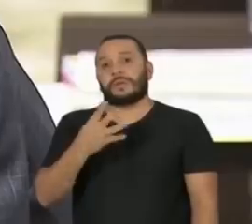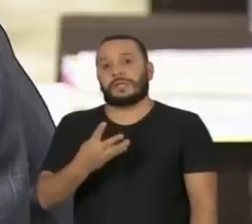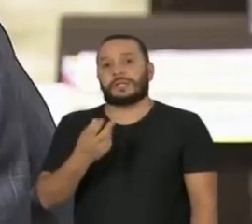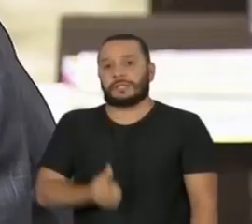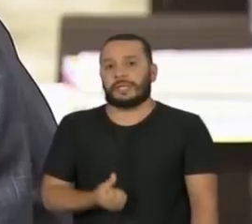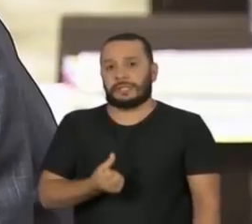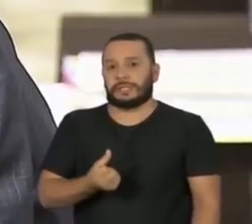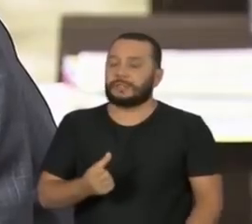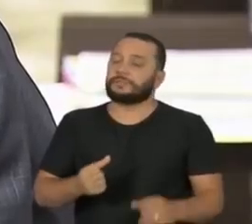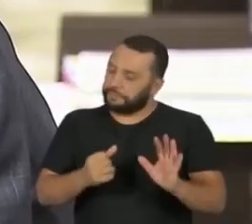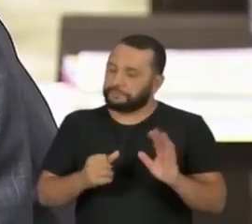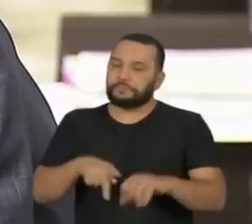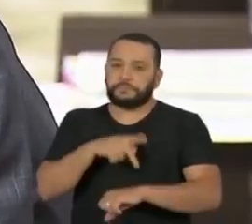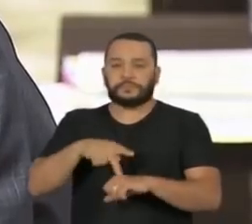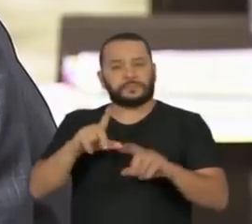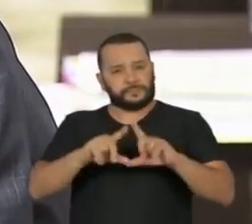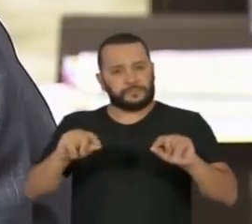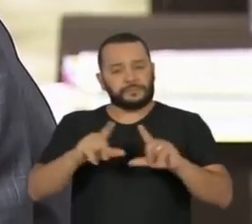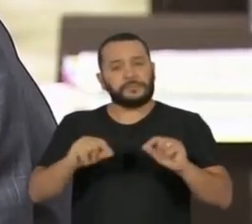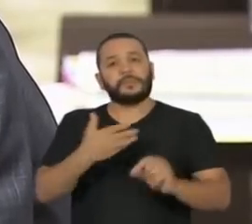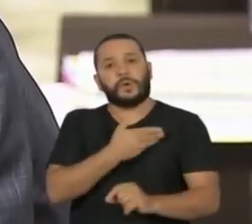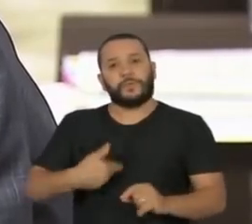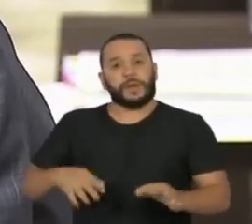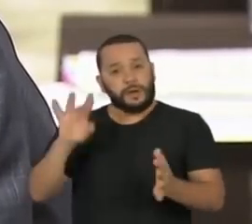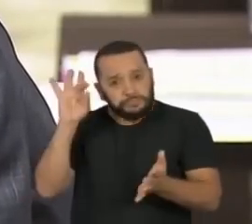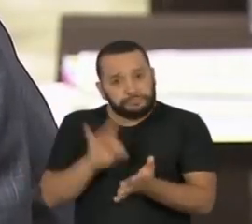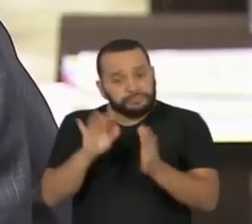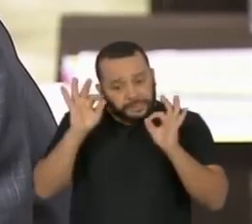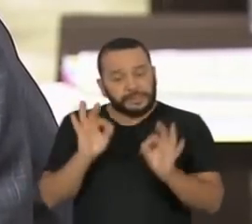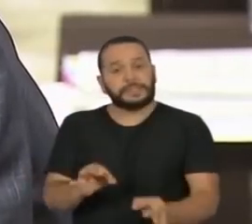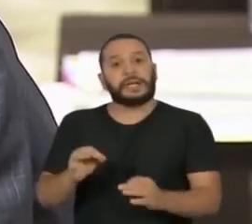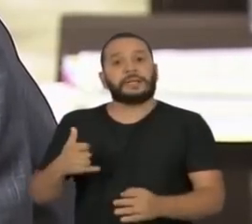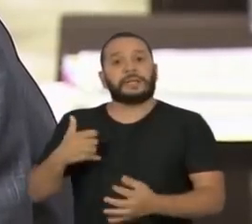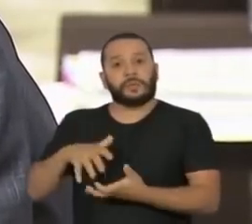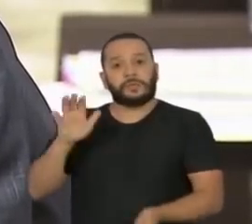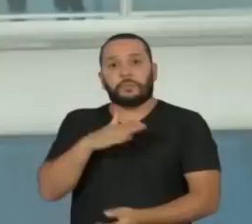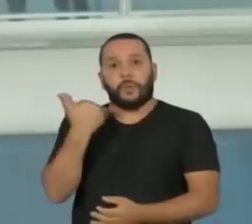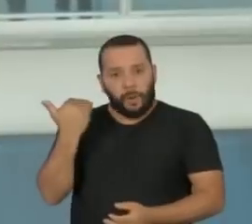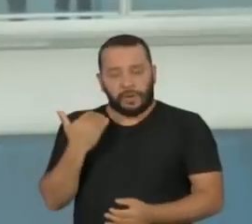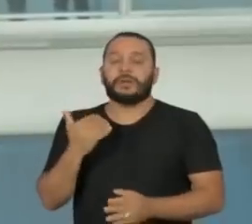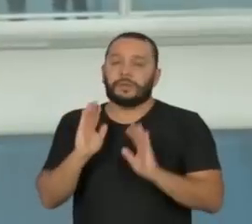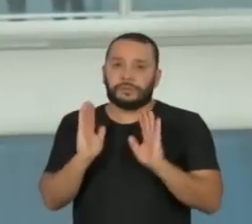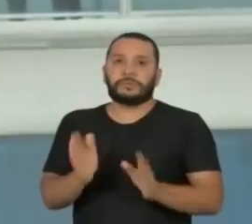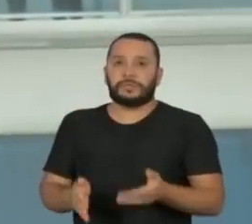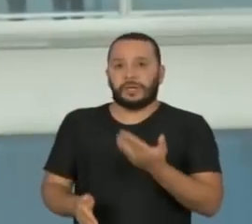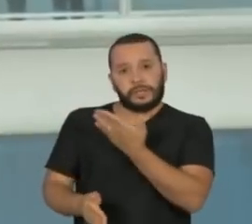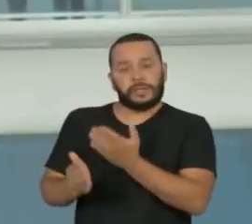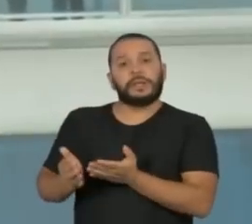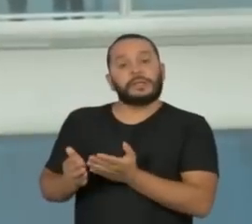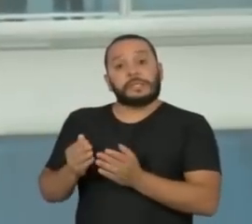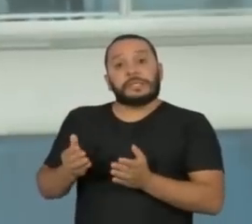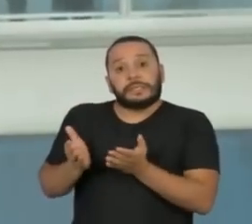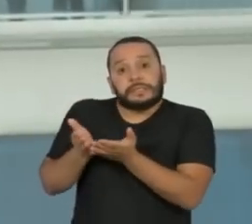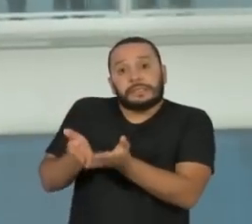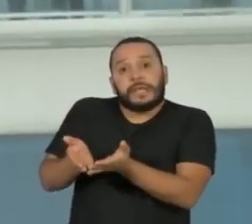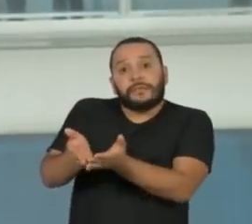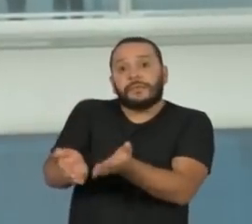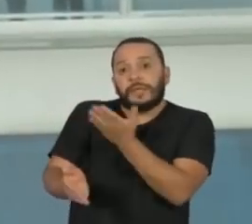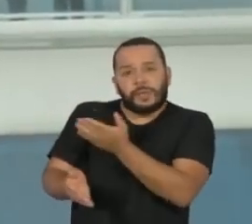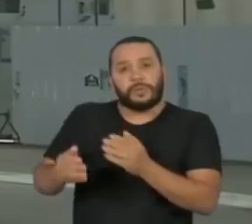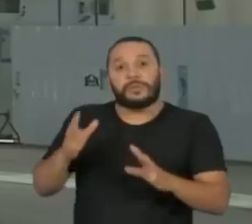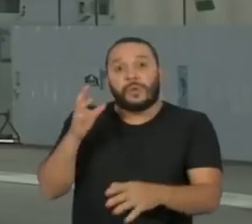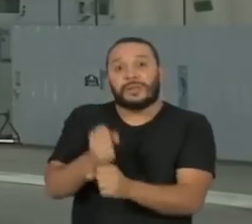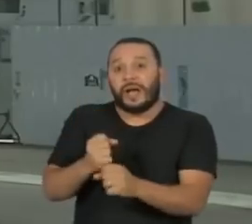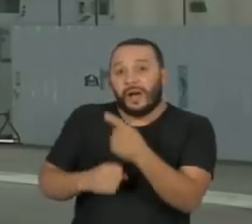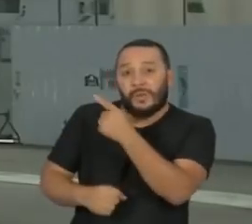74.546. No Japão, o governo confirmou a morte de um casal de idosos pelo Covid-19. Eles estavam entre os 620